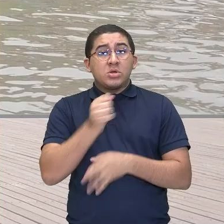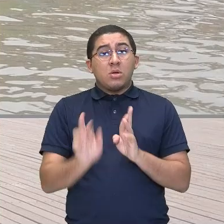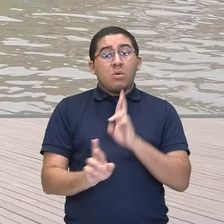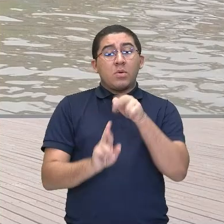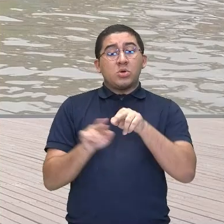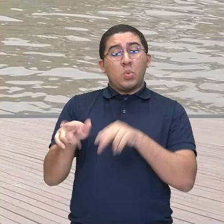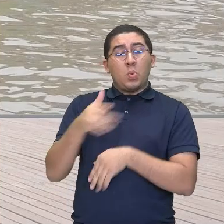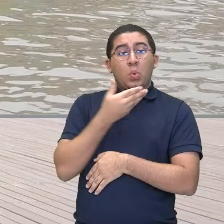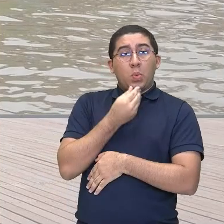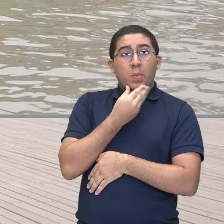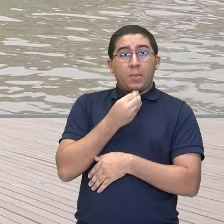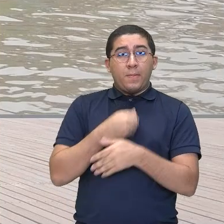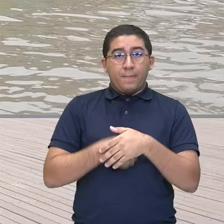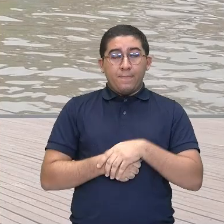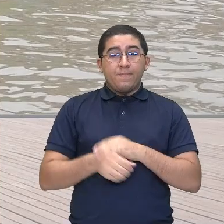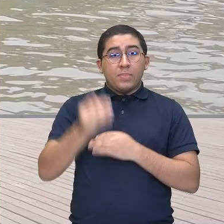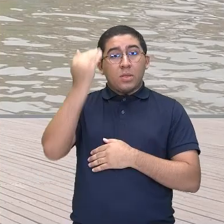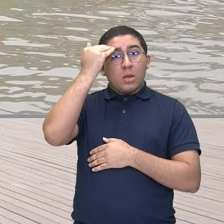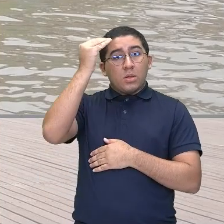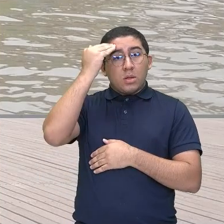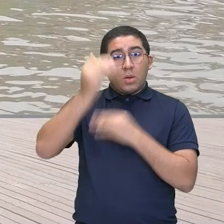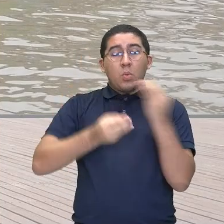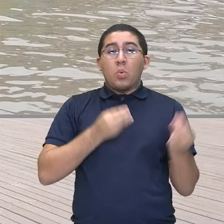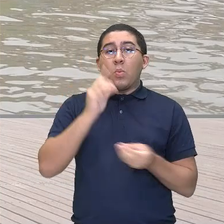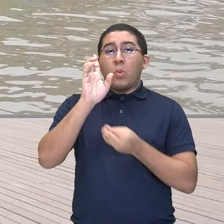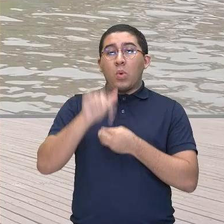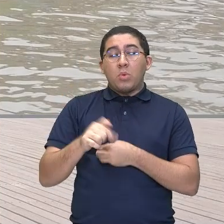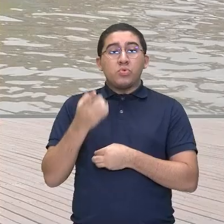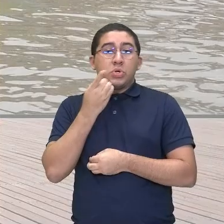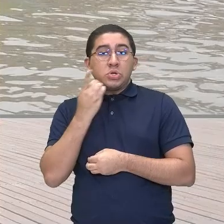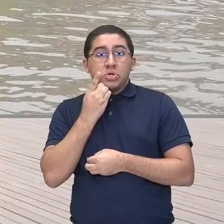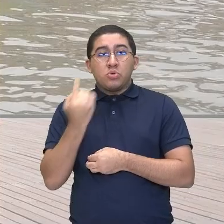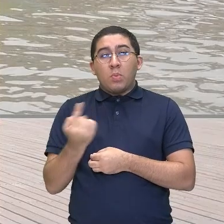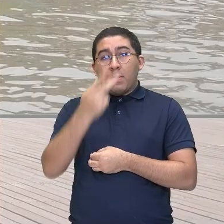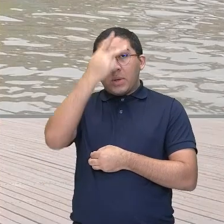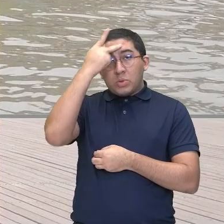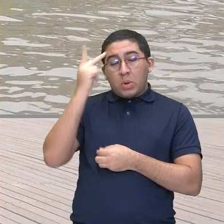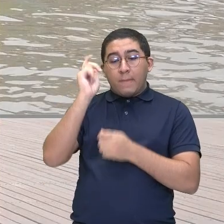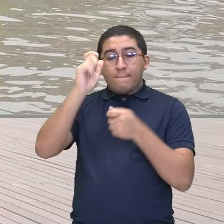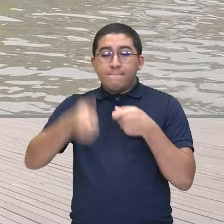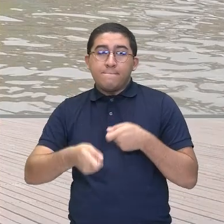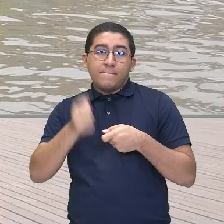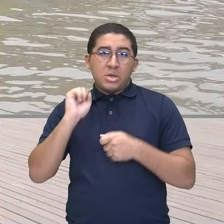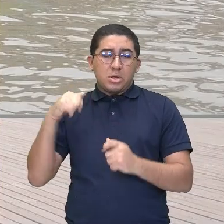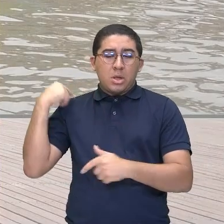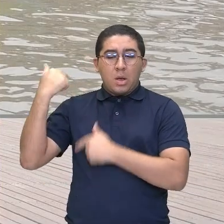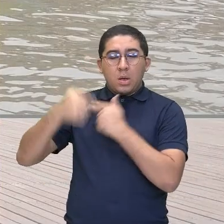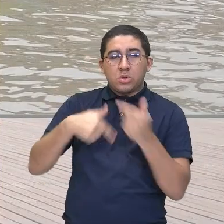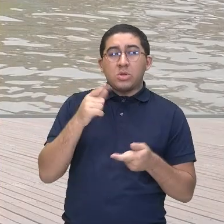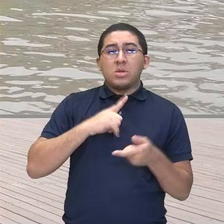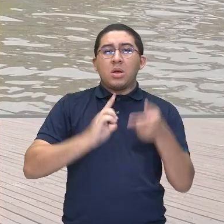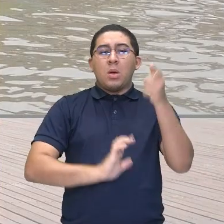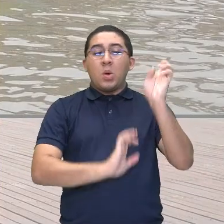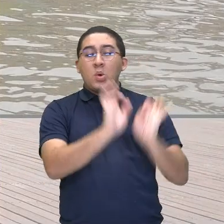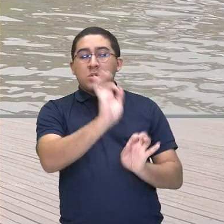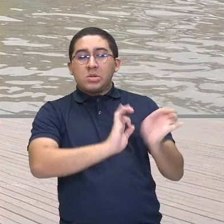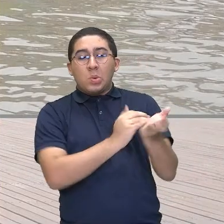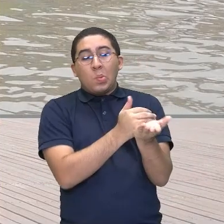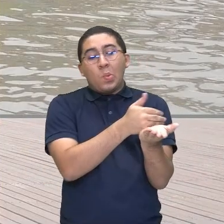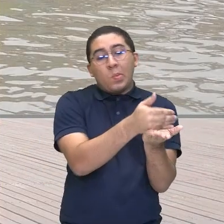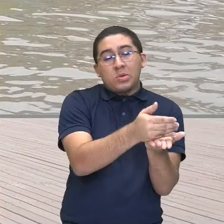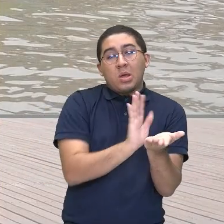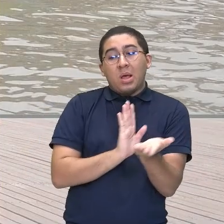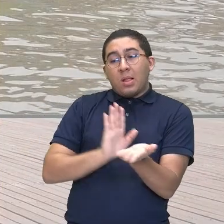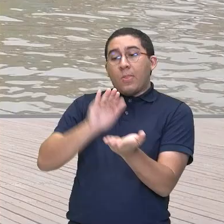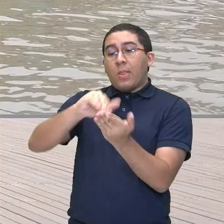José? Compreender como é a rotina de um pescador tradicional, desde a preparação até